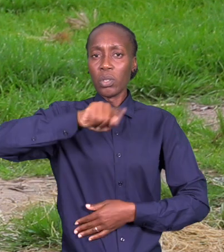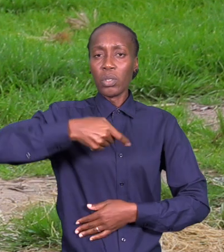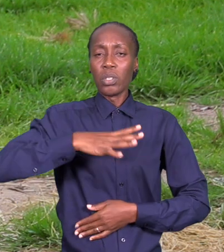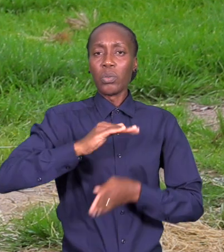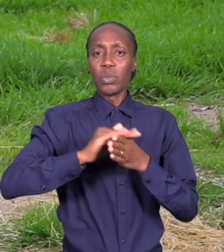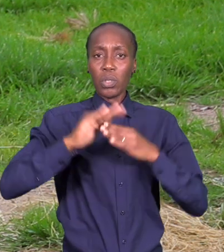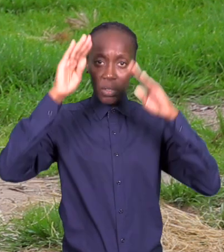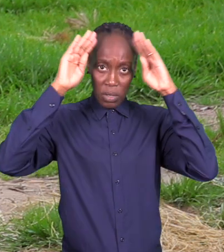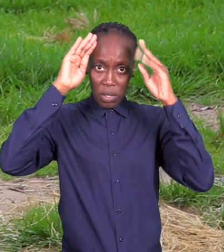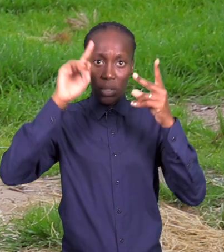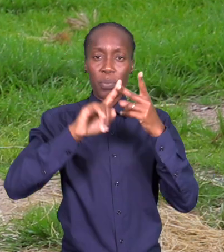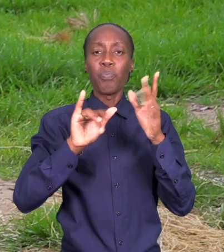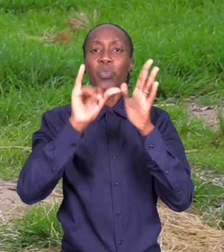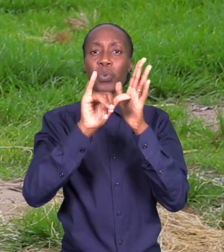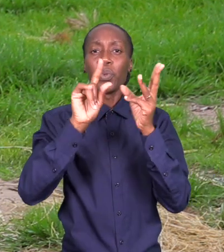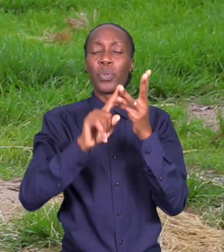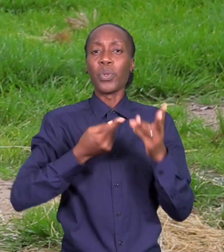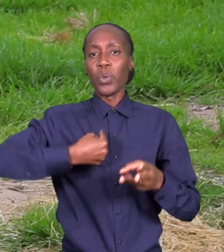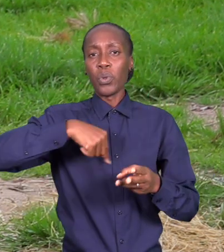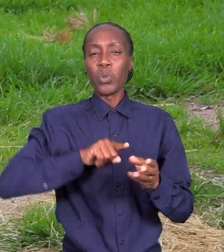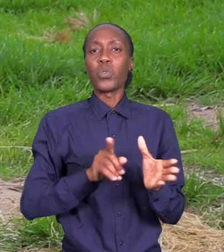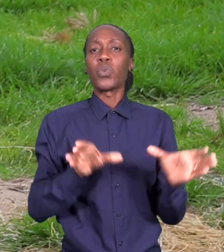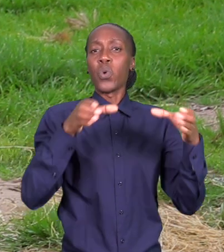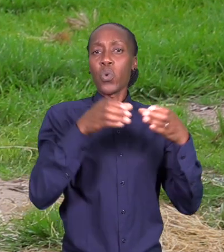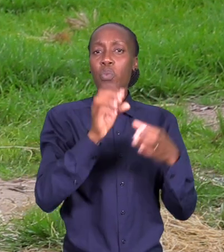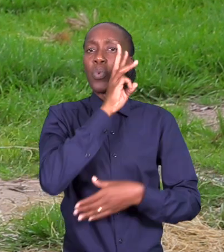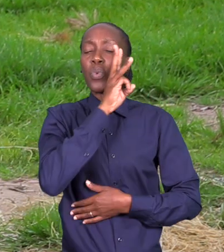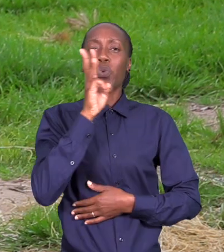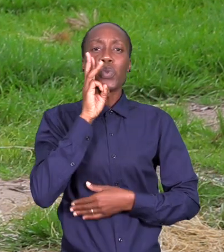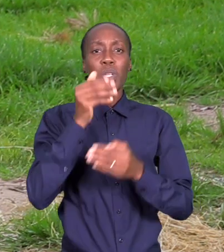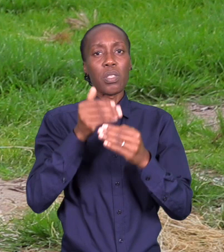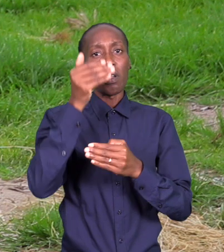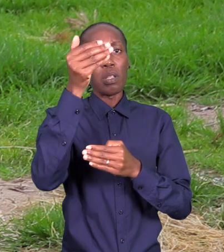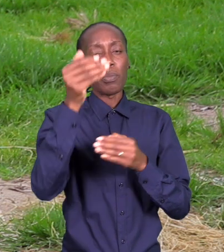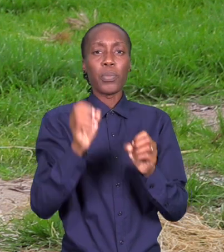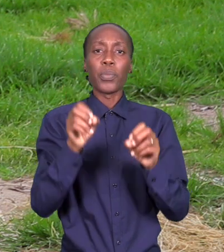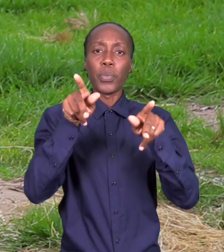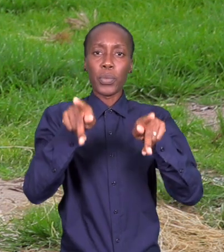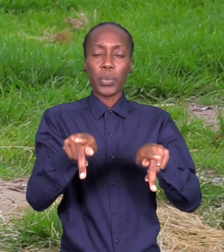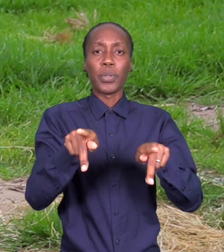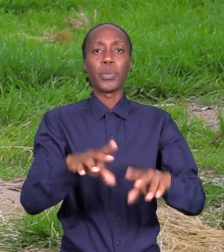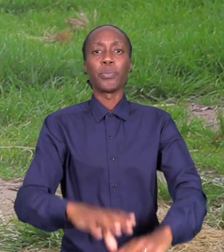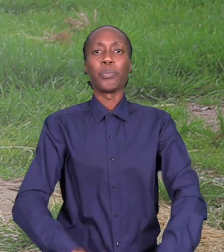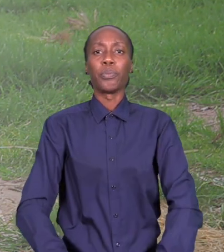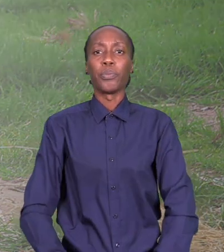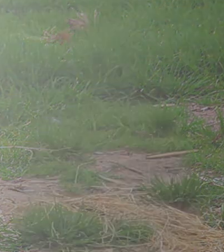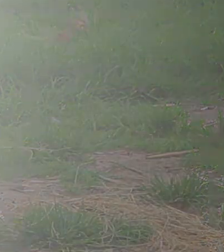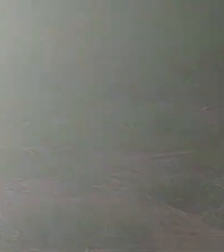estamos no Facebook, no YouTube e também no nosso grupo do WhatsApp. Tchau, tchau e até uma próxima oportunidade.